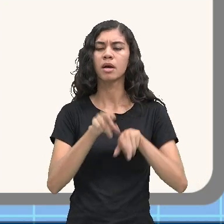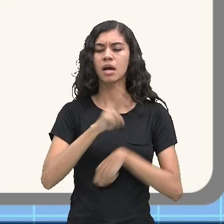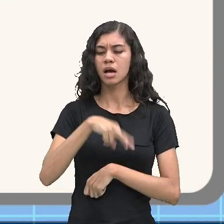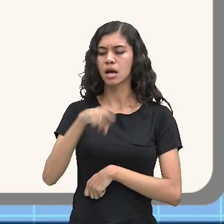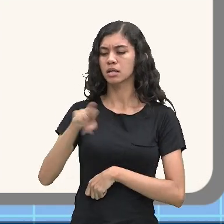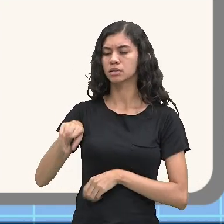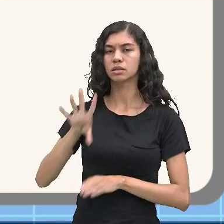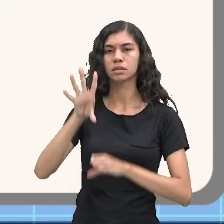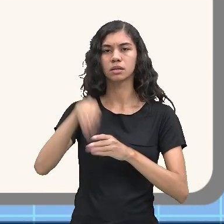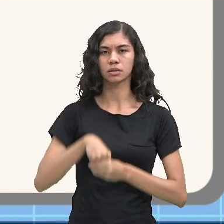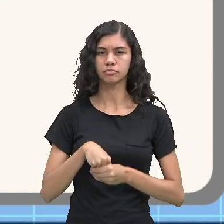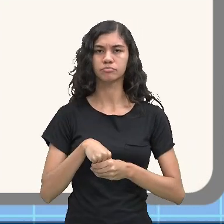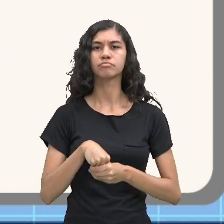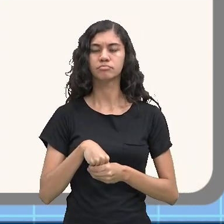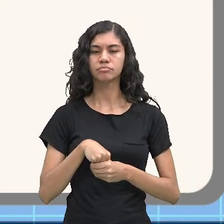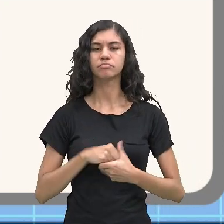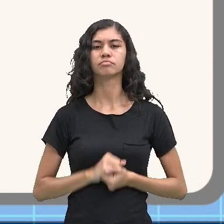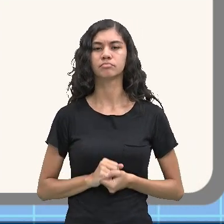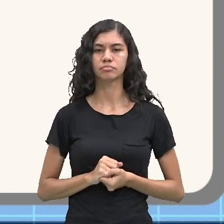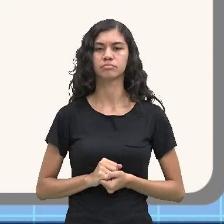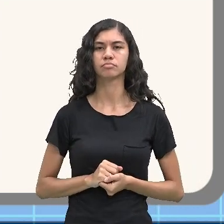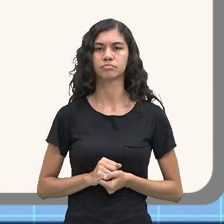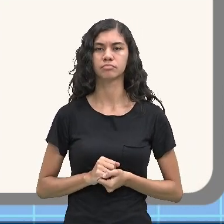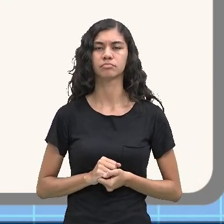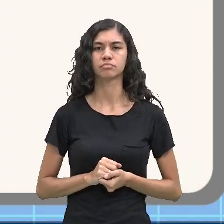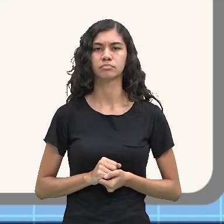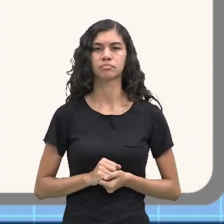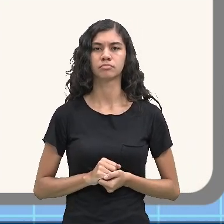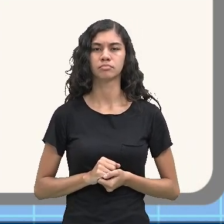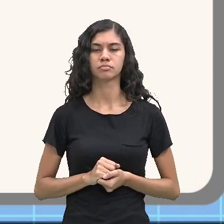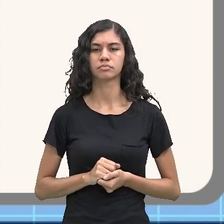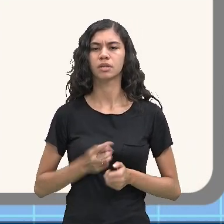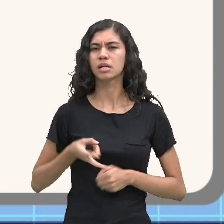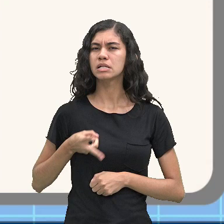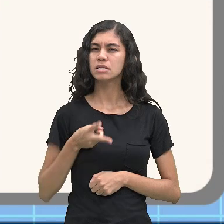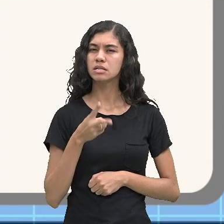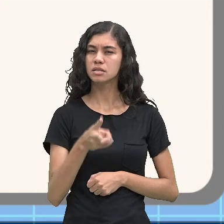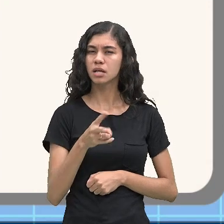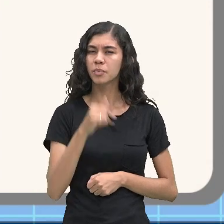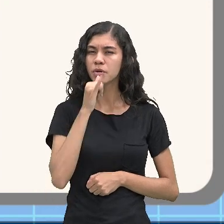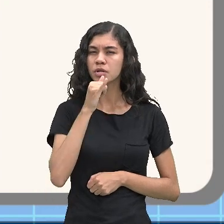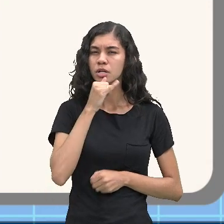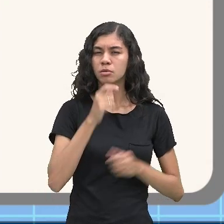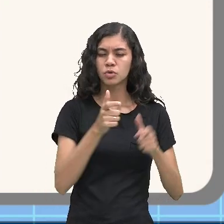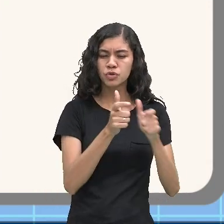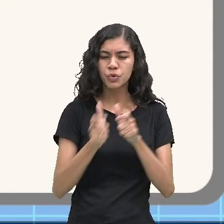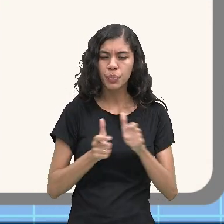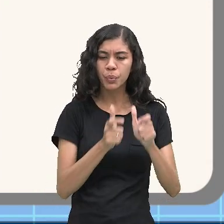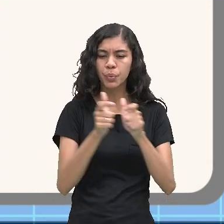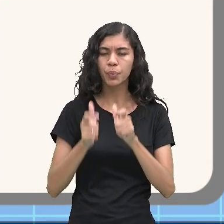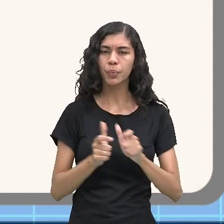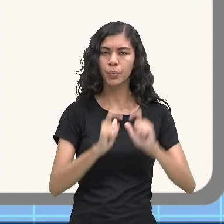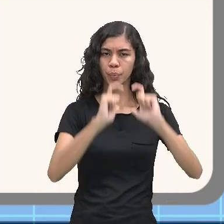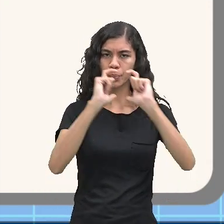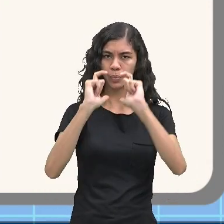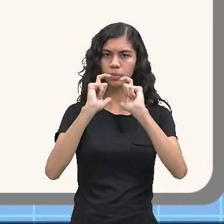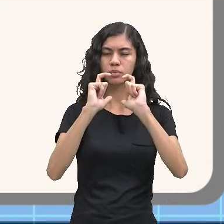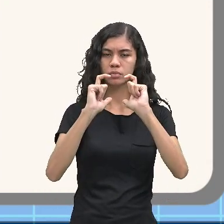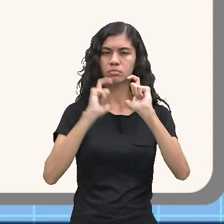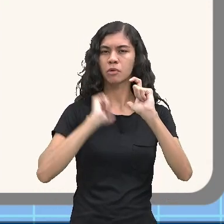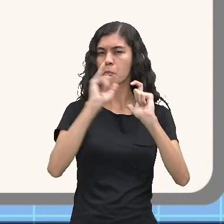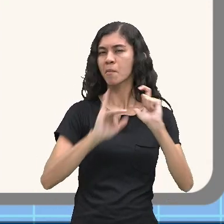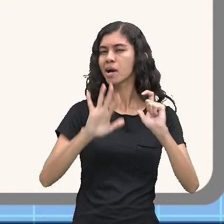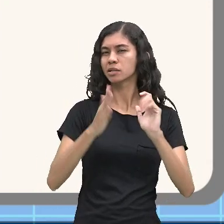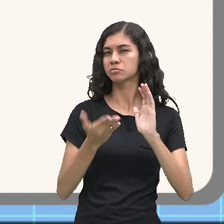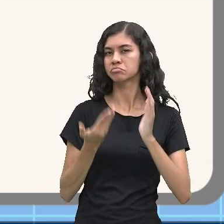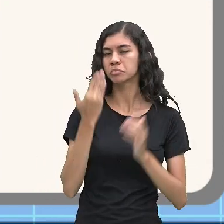certo? Força eletromotriz e resistência interna. Toda vez que aparecer no circuito essa imagem que você está vendo, você